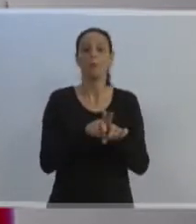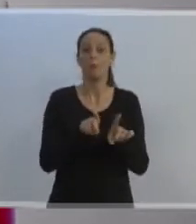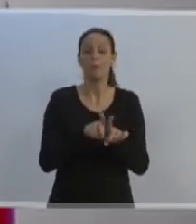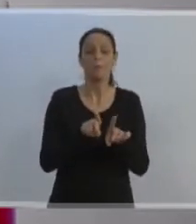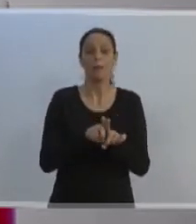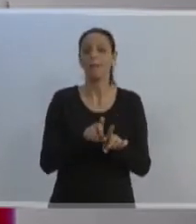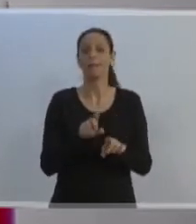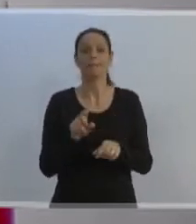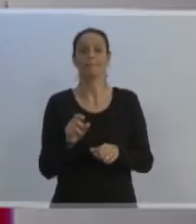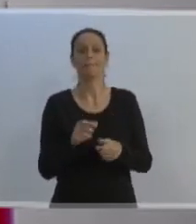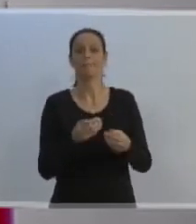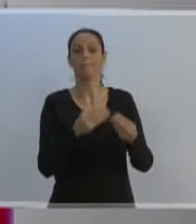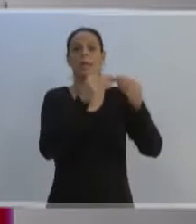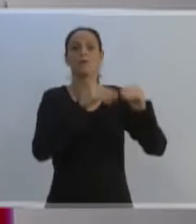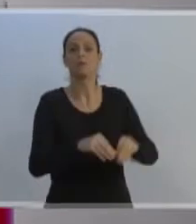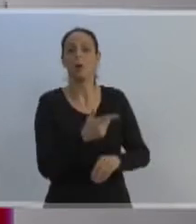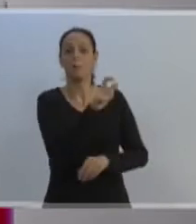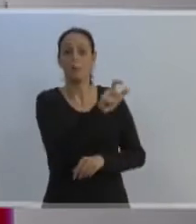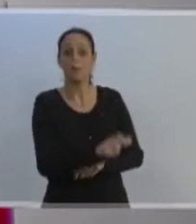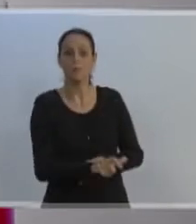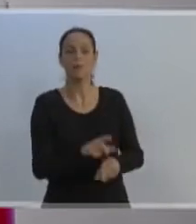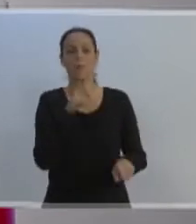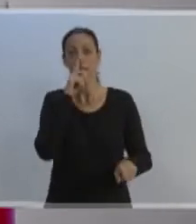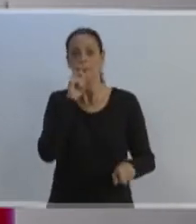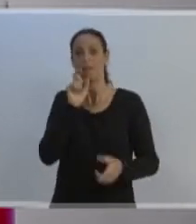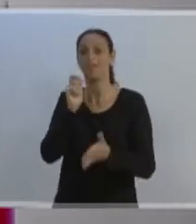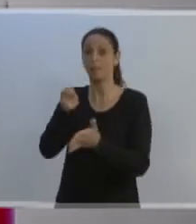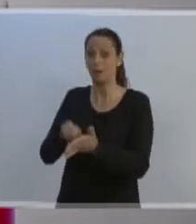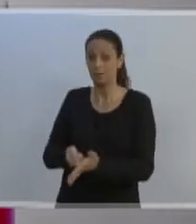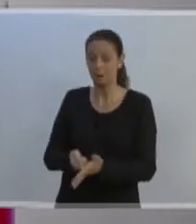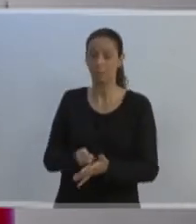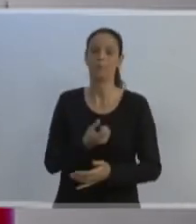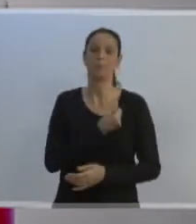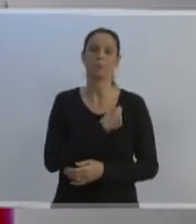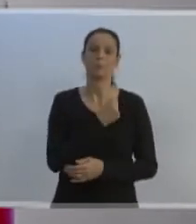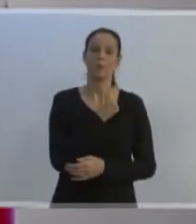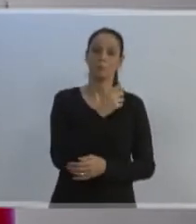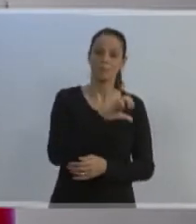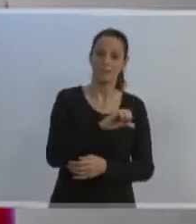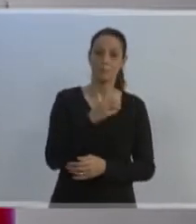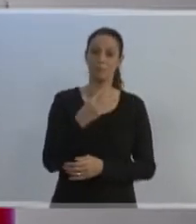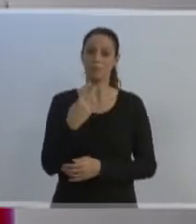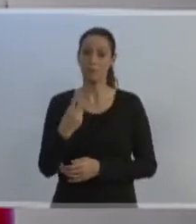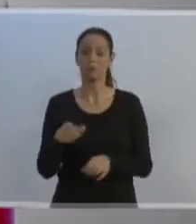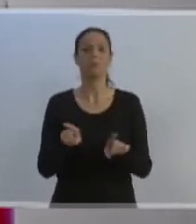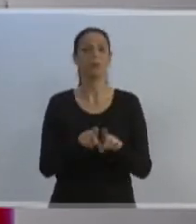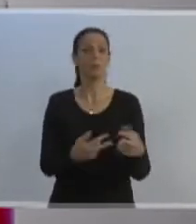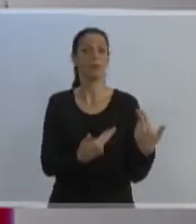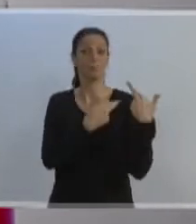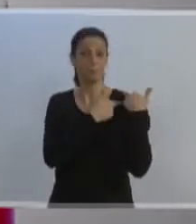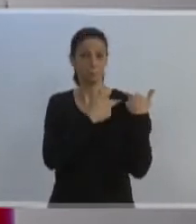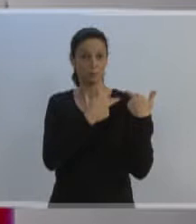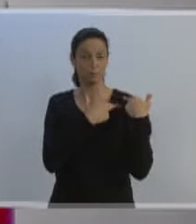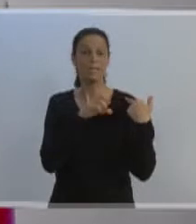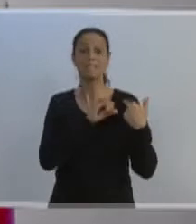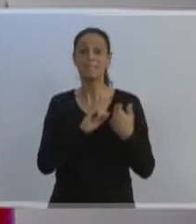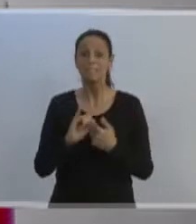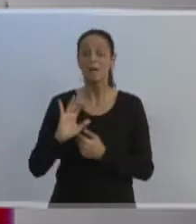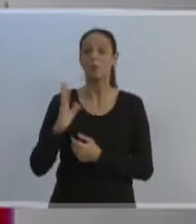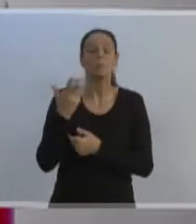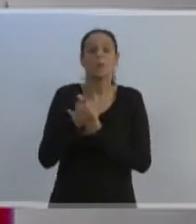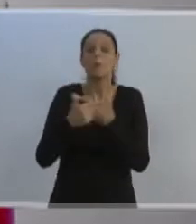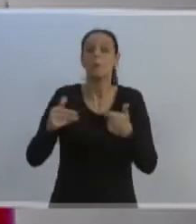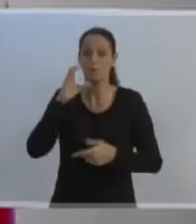filhos praticarem, diz no artigo 932. São também responsáveis pela reparação